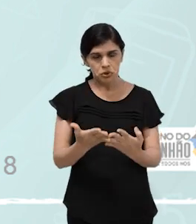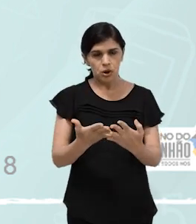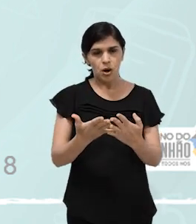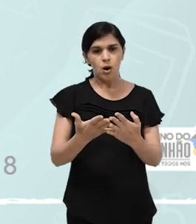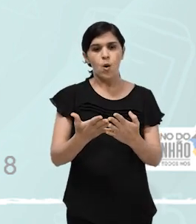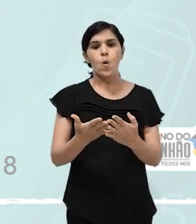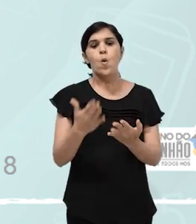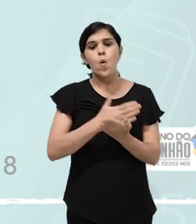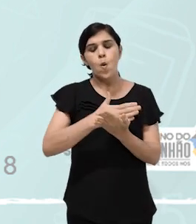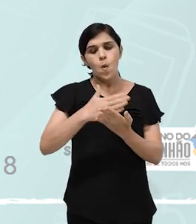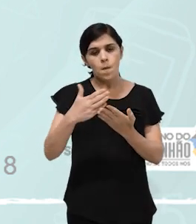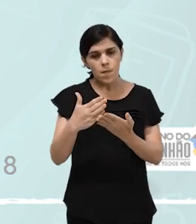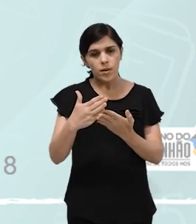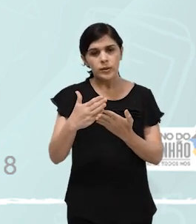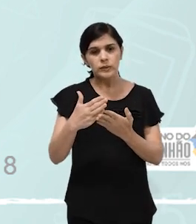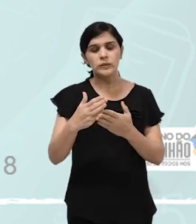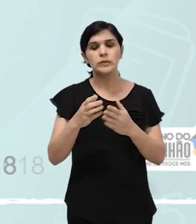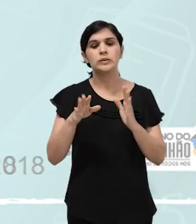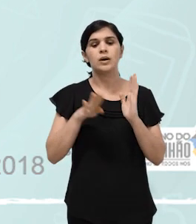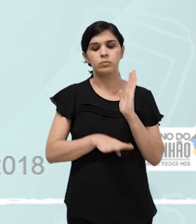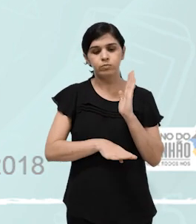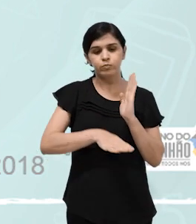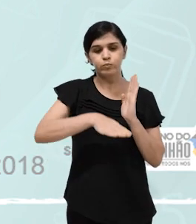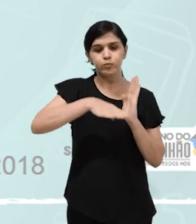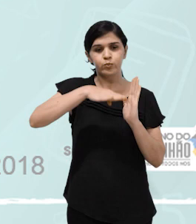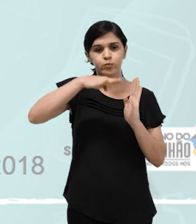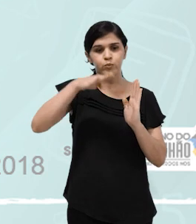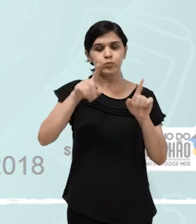a direita.